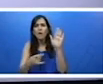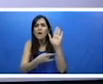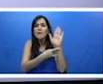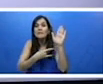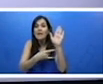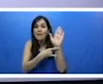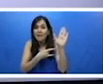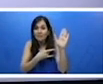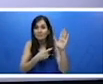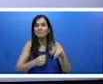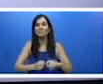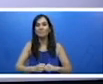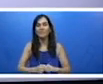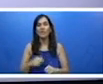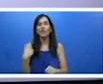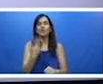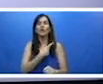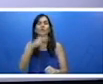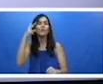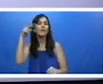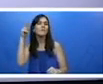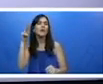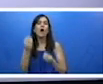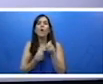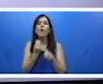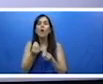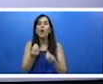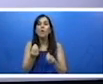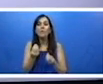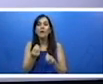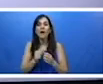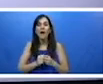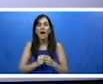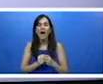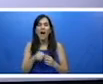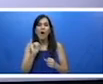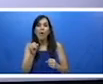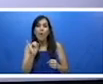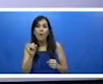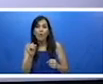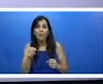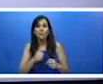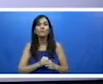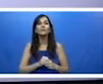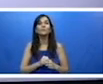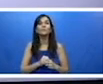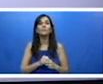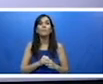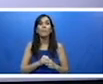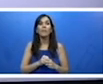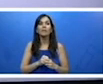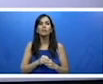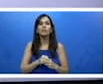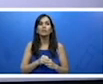retomaremos o conto Bárbara, de Murilo Rubião, para produzir uma resenha crítica sobre esse texto.